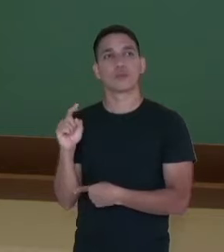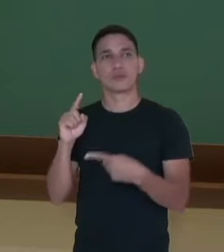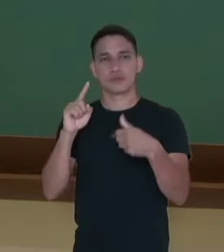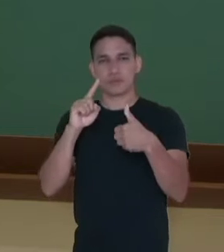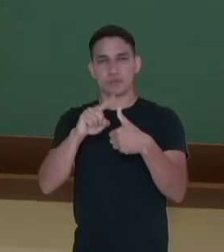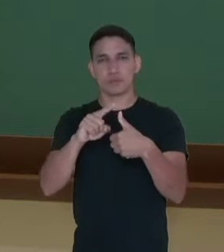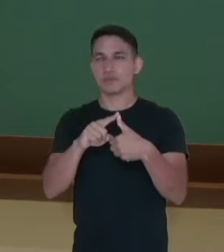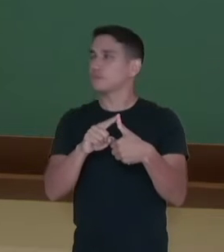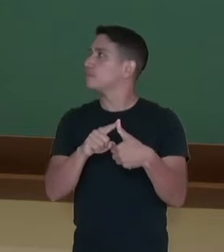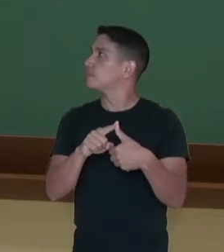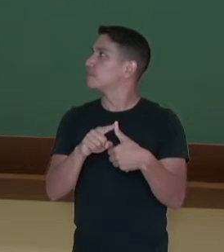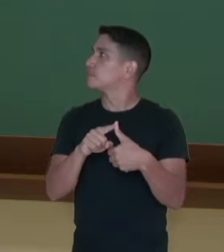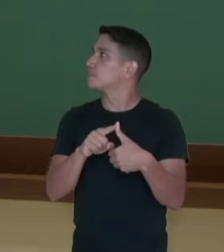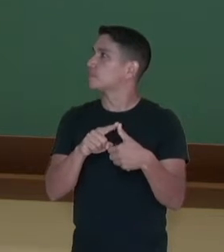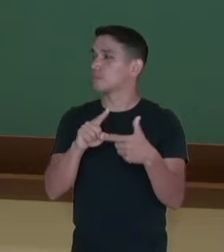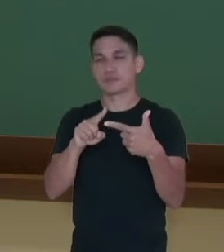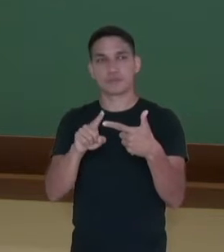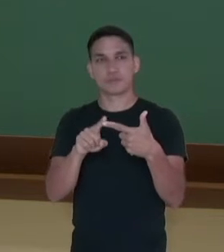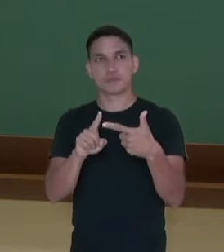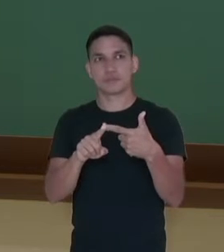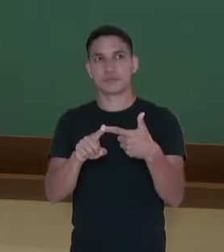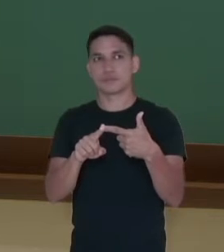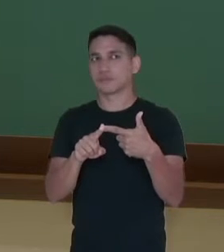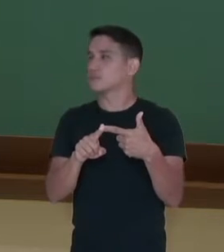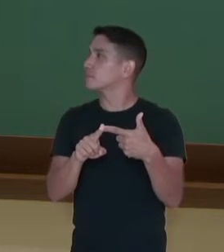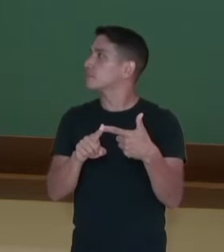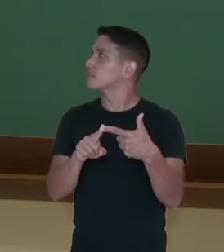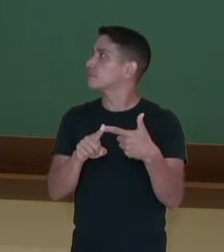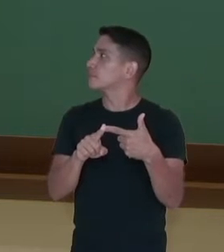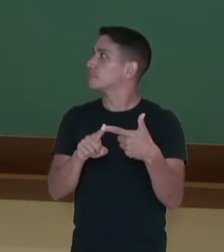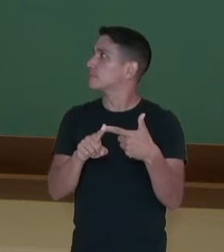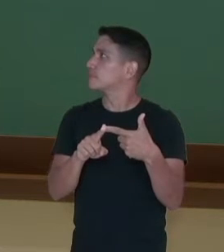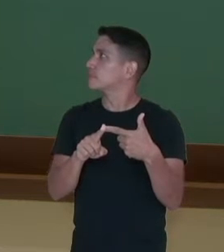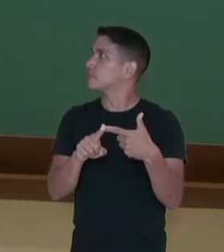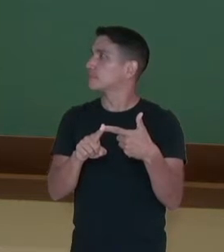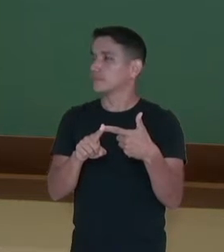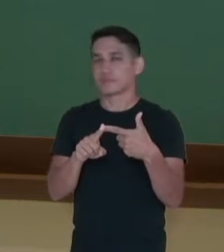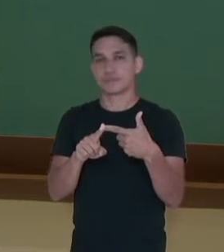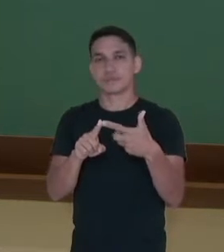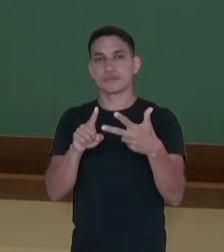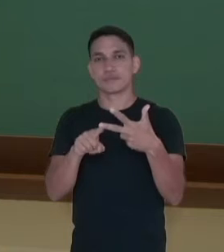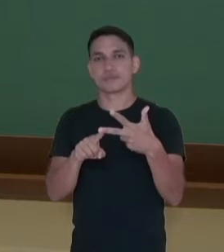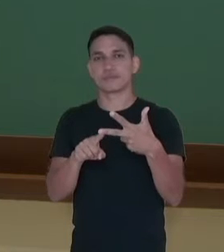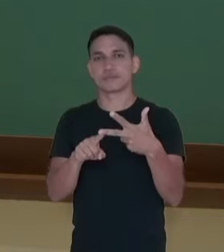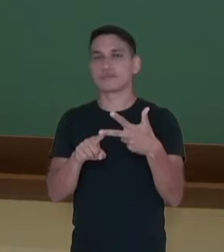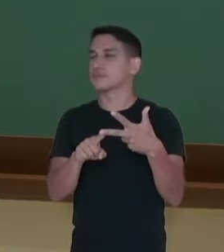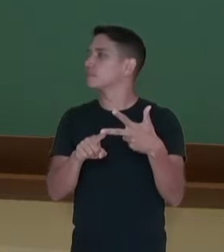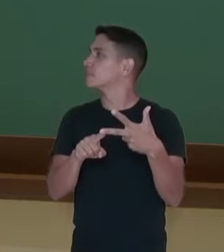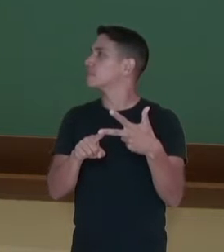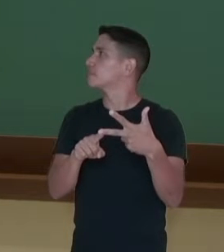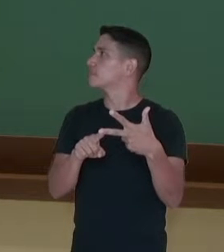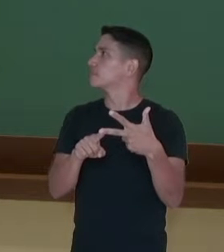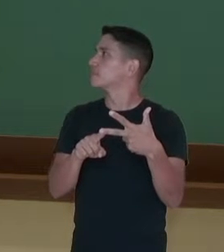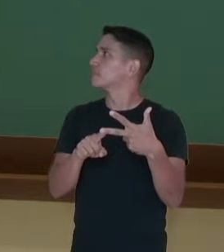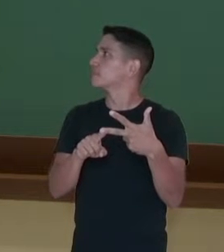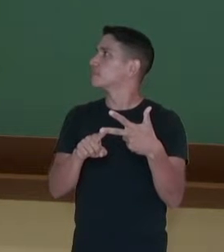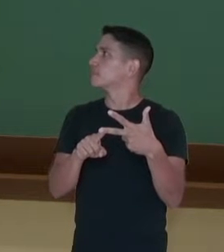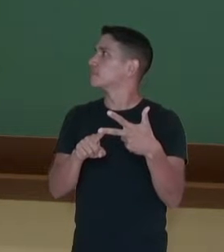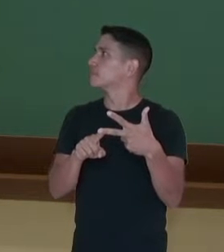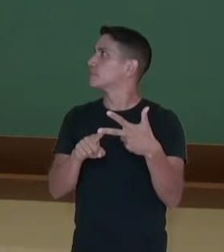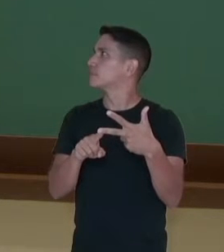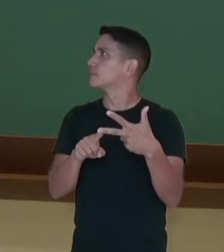Tá? 2 litros de água. 3 taças de té. 4